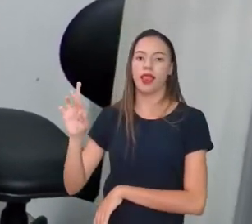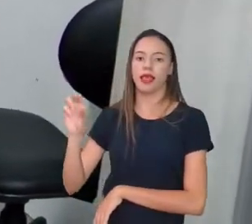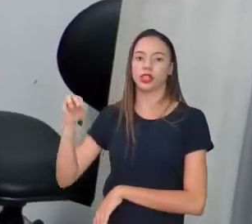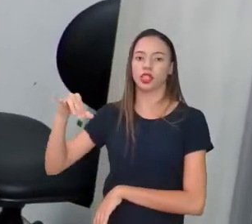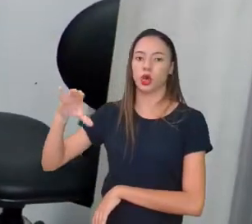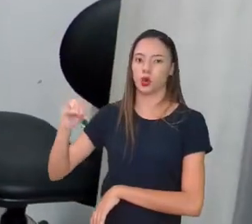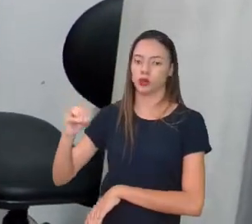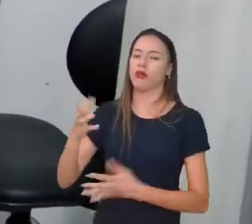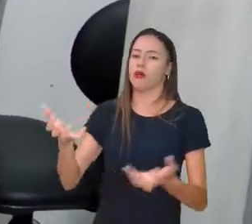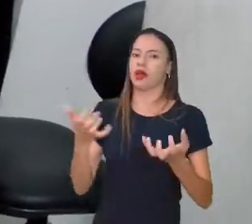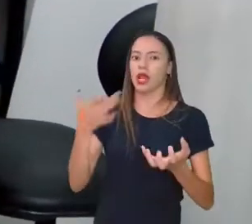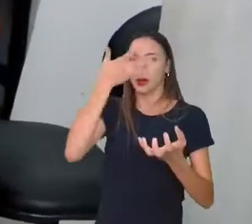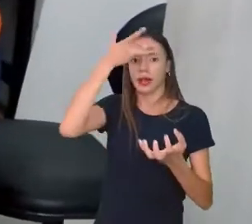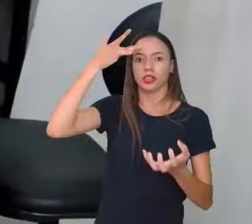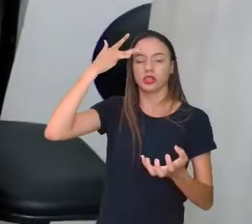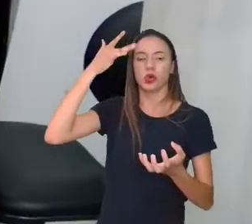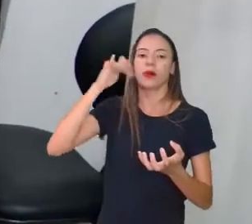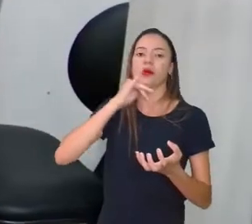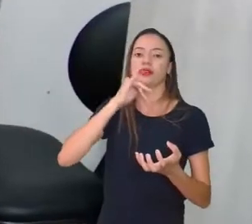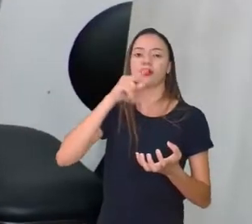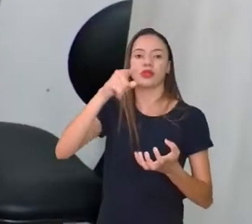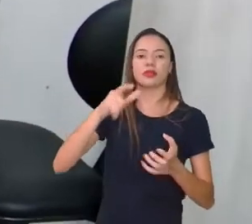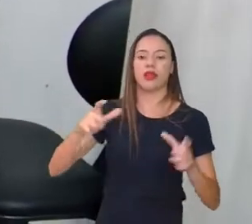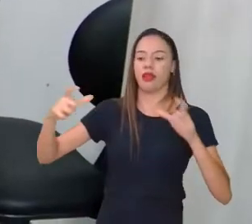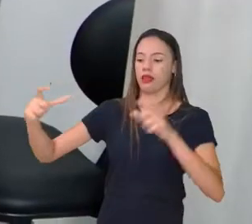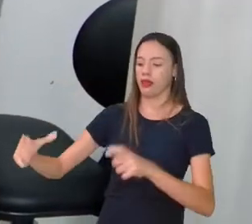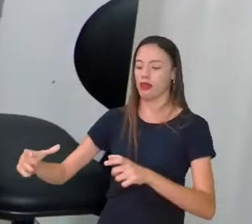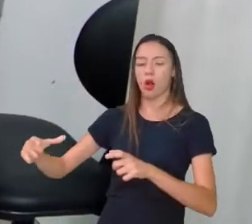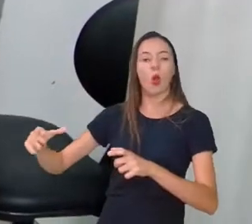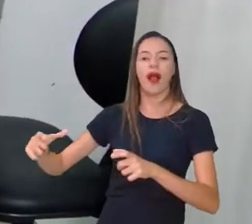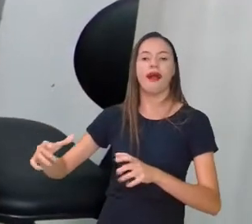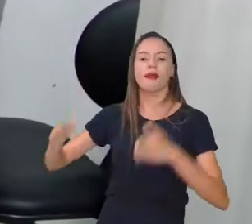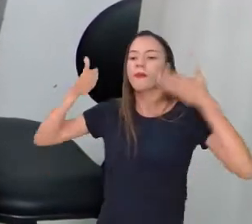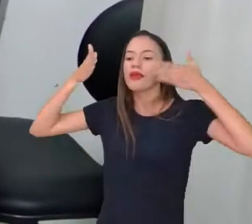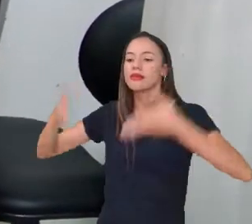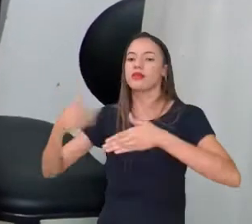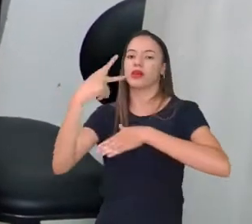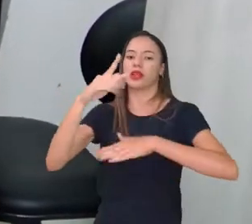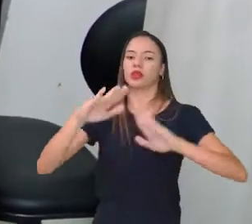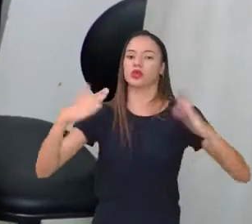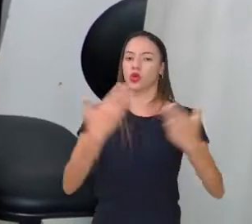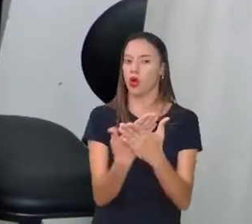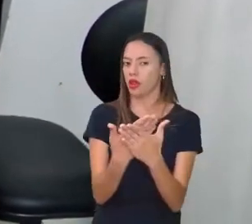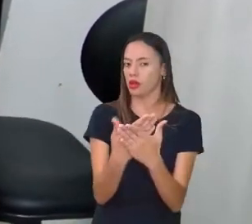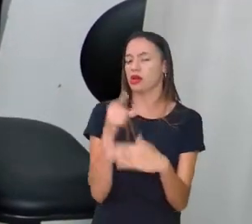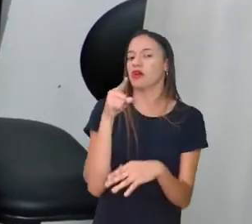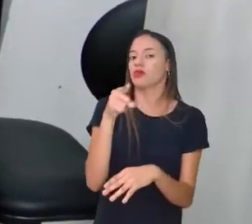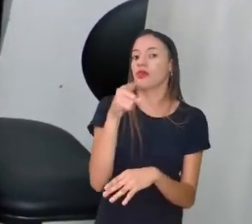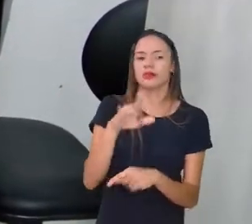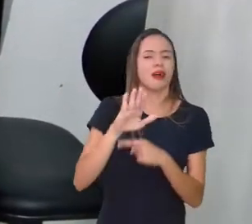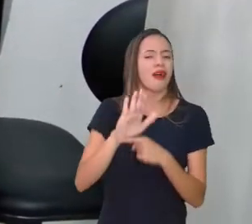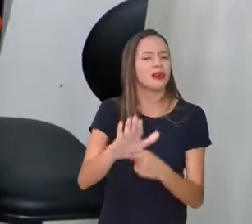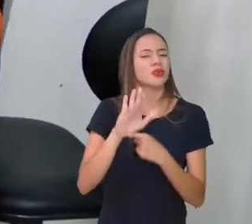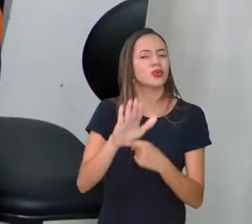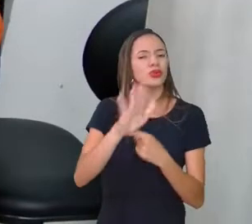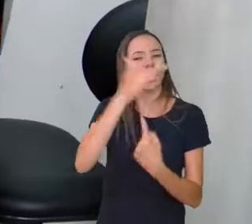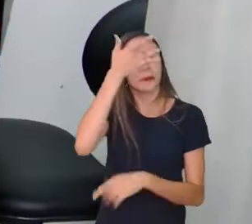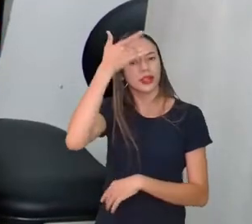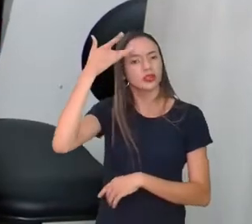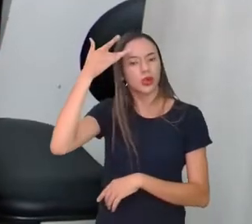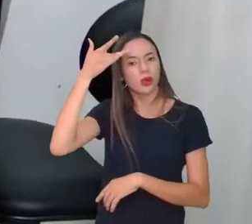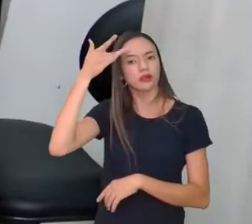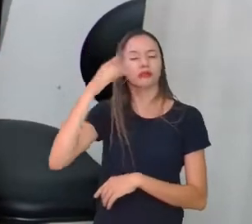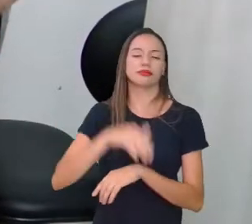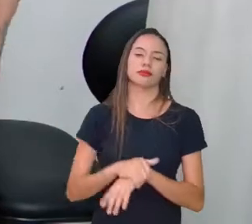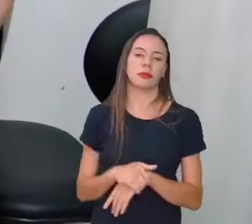que passem, e vocês vão colocar em um ponto específico da escola, ou seja, vocês ainda vão ajudar as pessoas